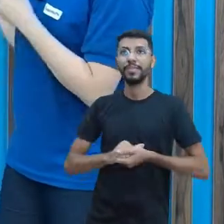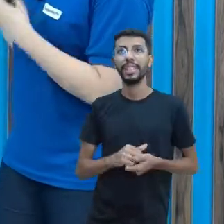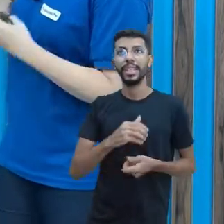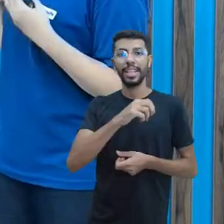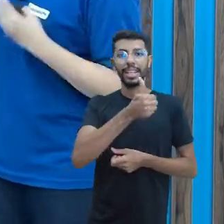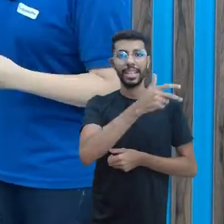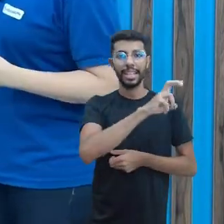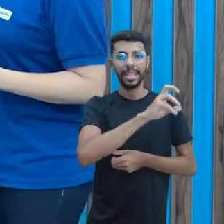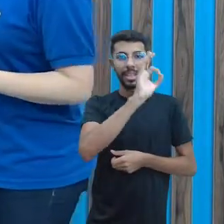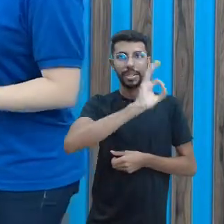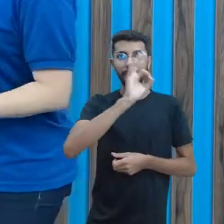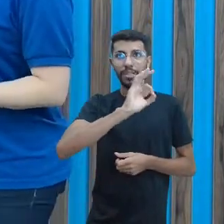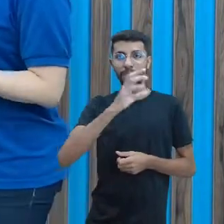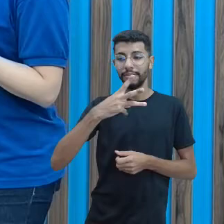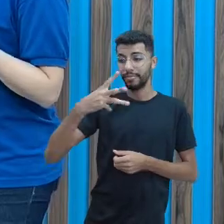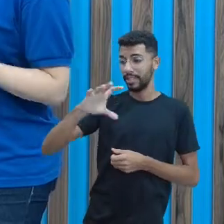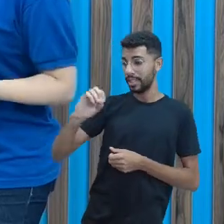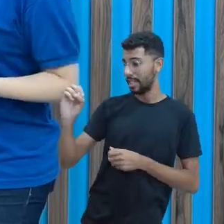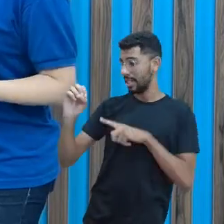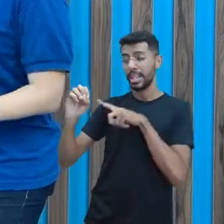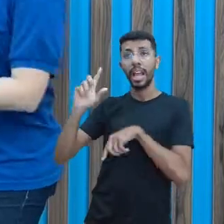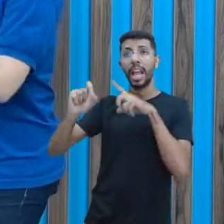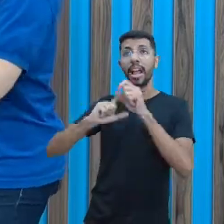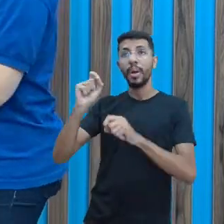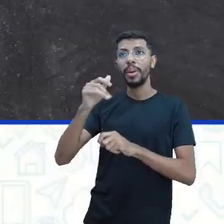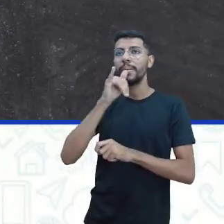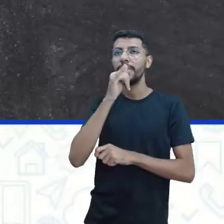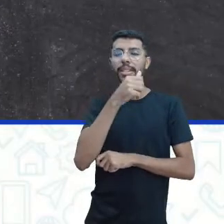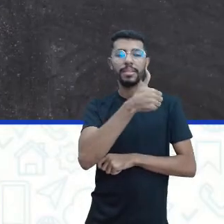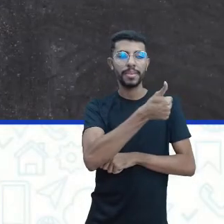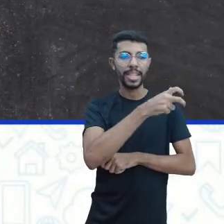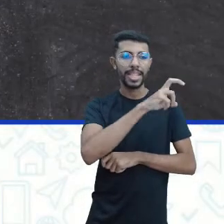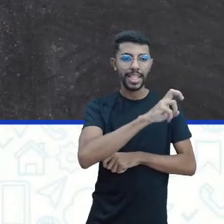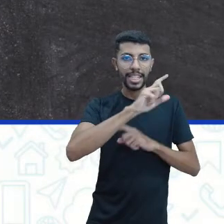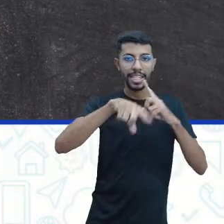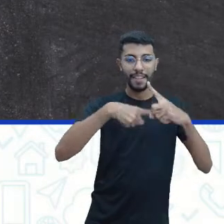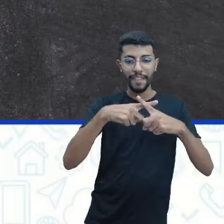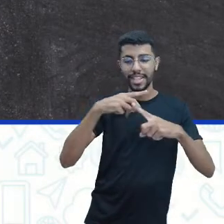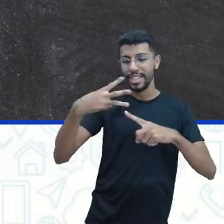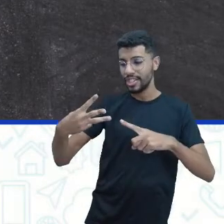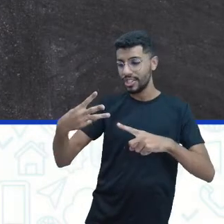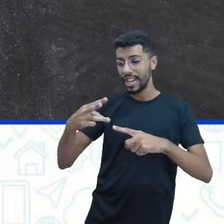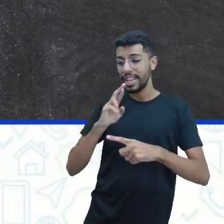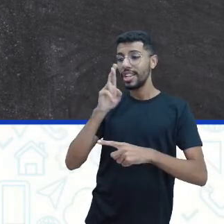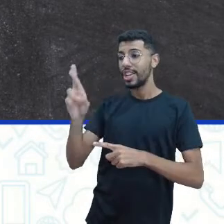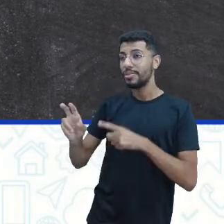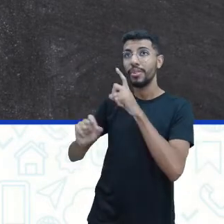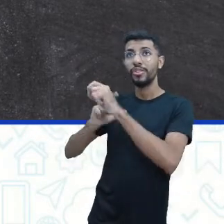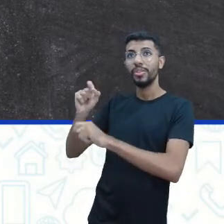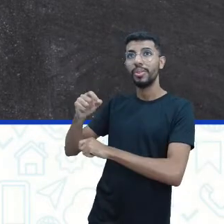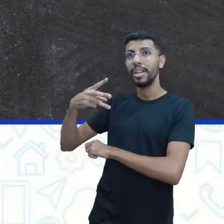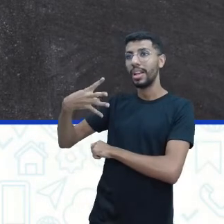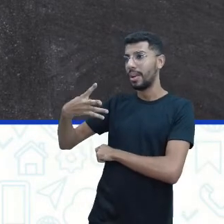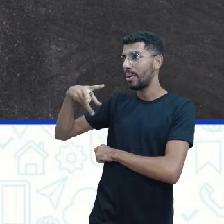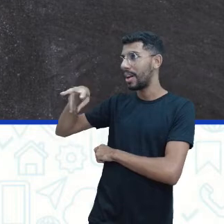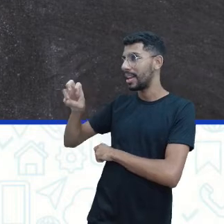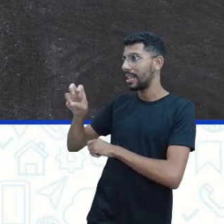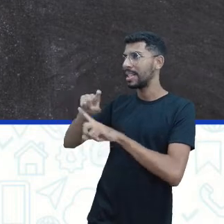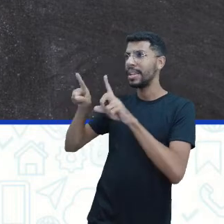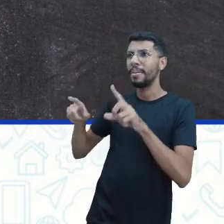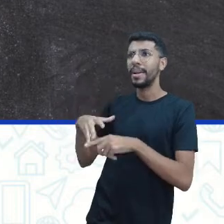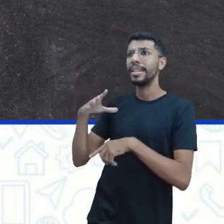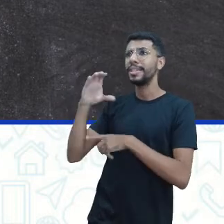15% de 300 foi o 15 vezes o 3, que deu 45. E para onde foi os zeros, professor?